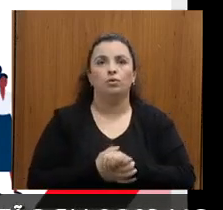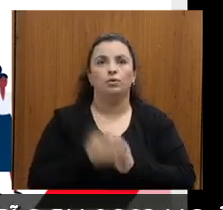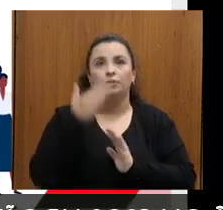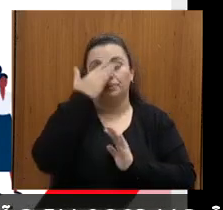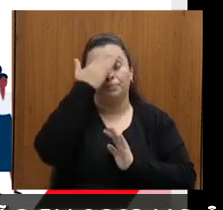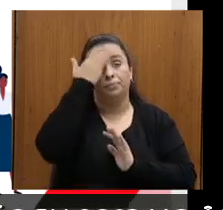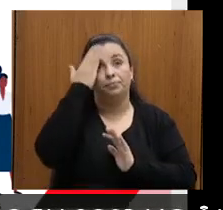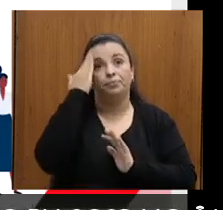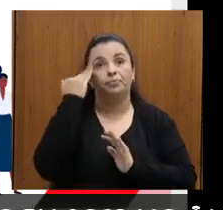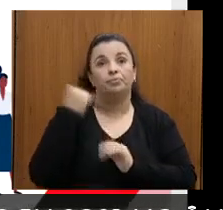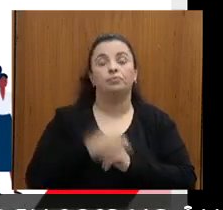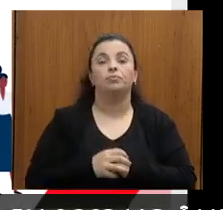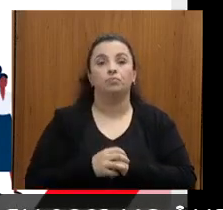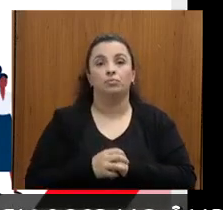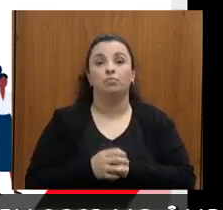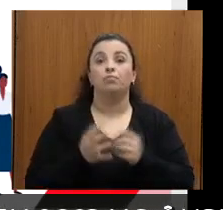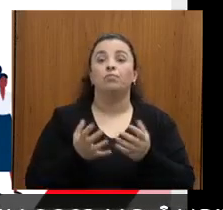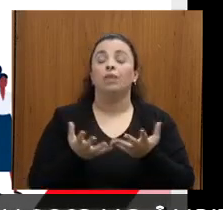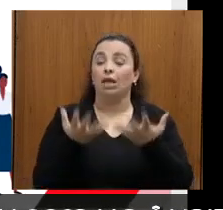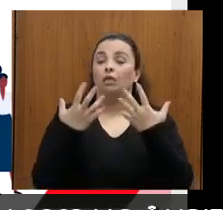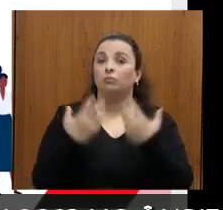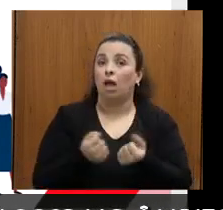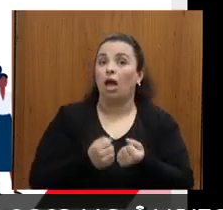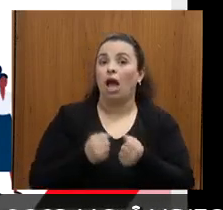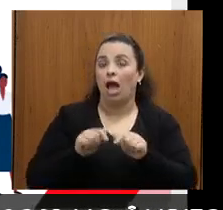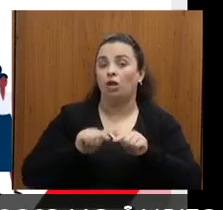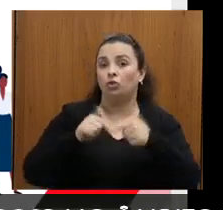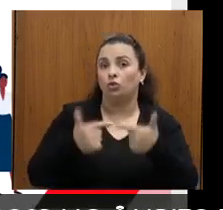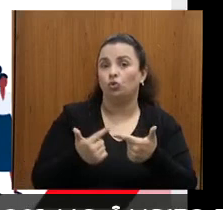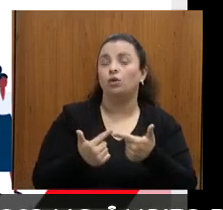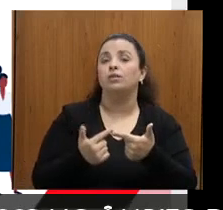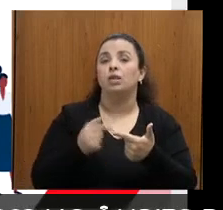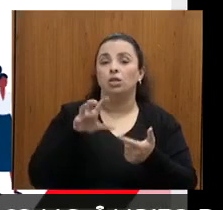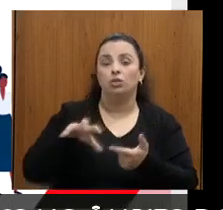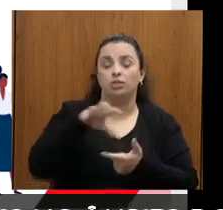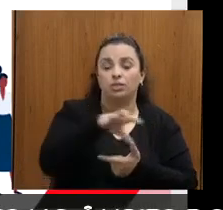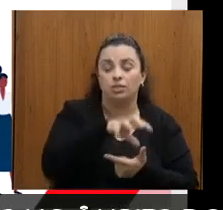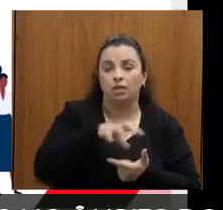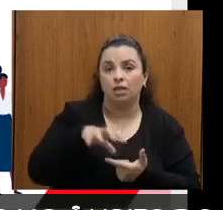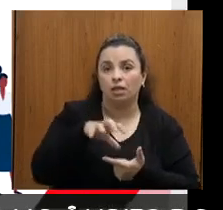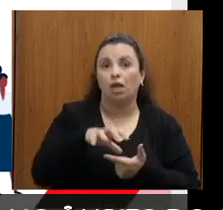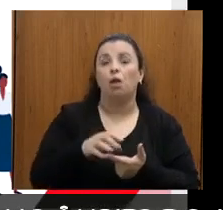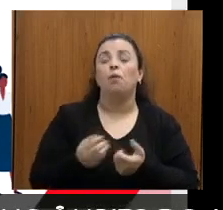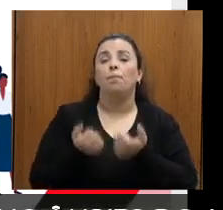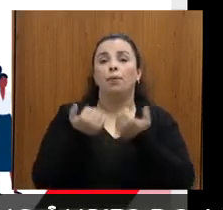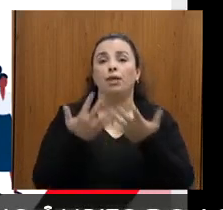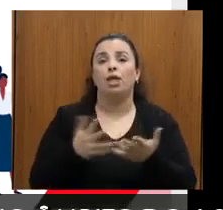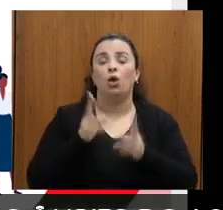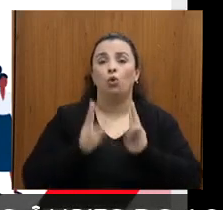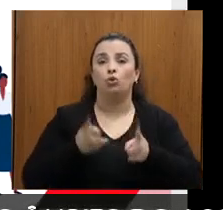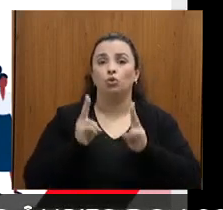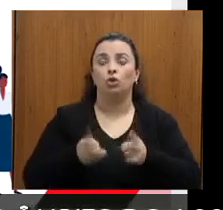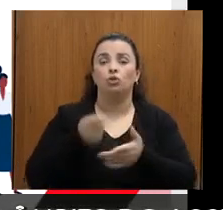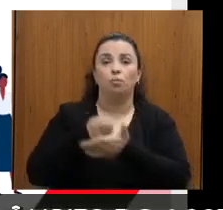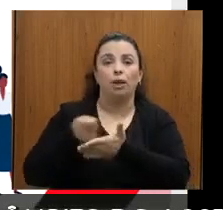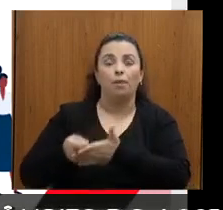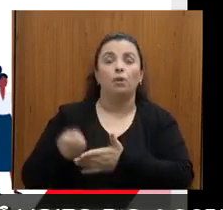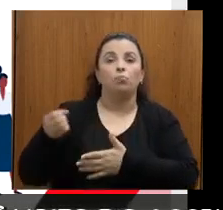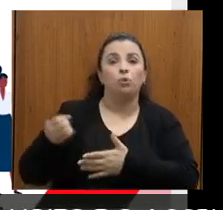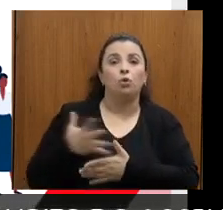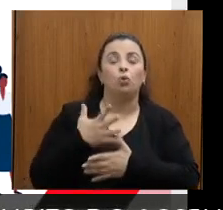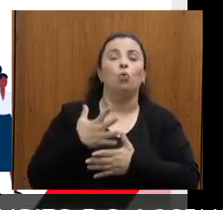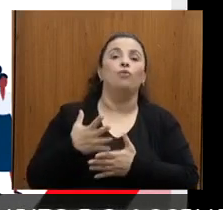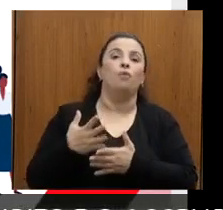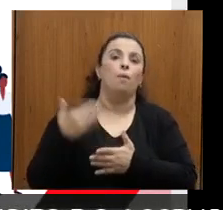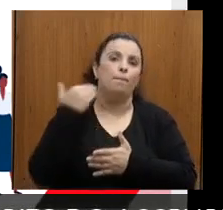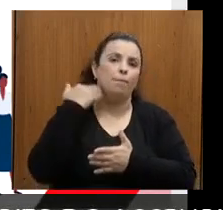de medidas necessárias no âmbito central e setorial para viabilizar continuidade de pagamento pelo novo banco contratado